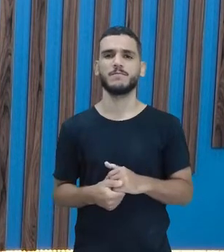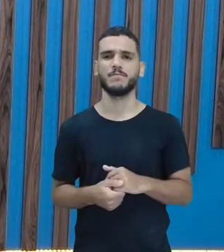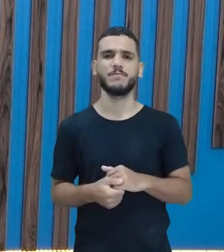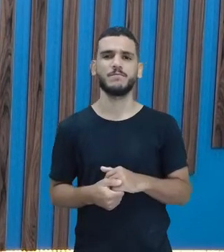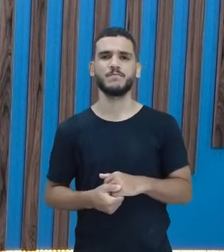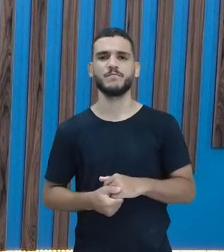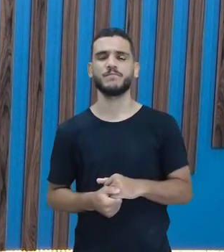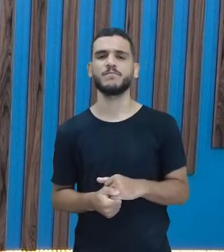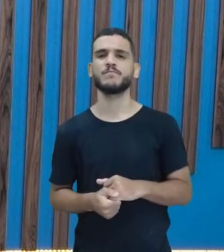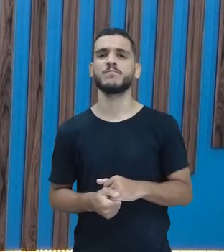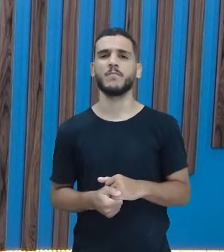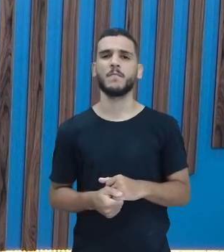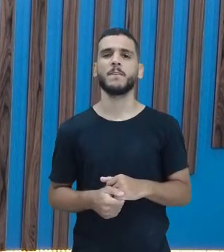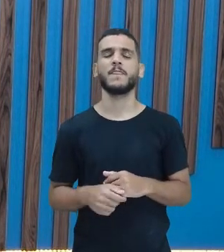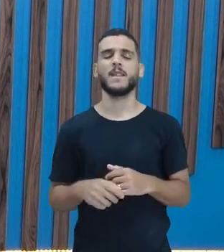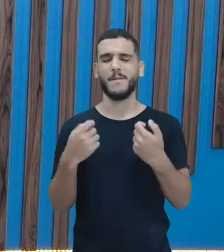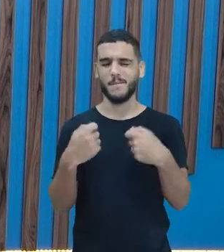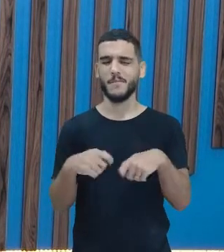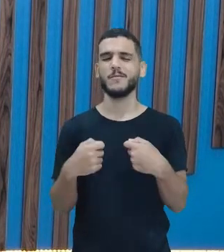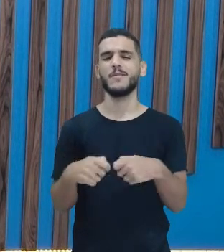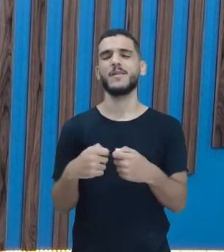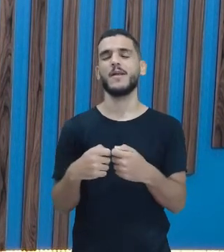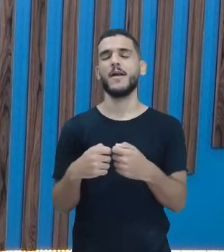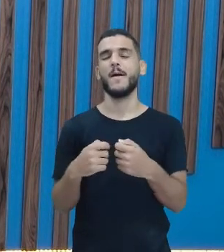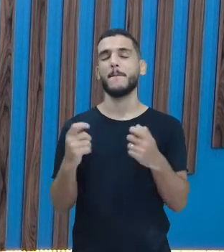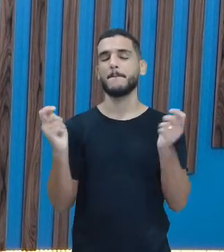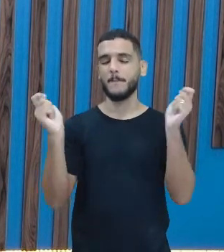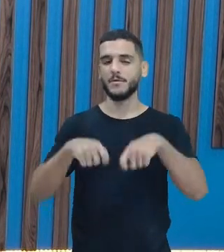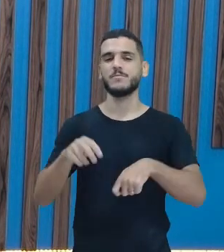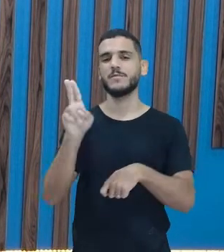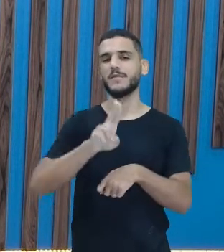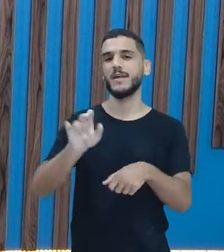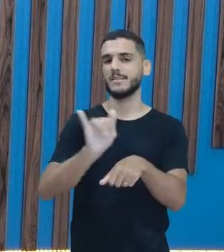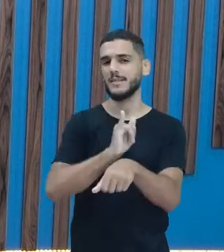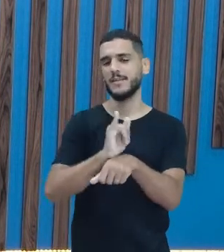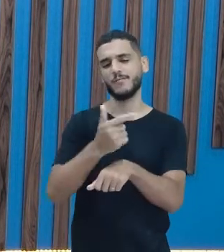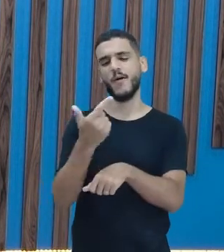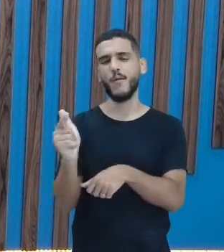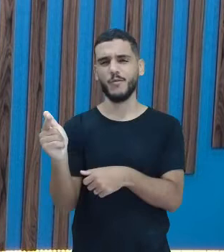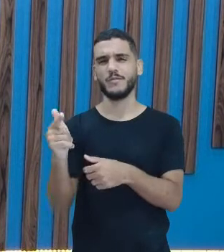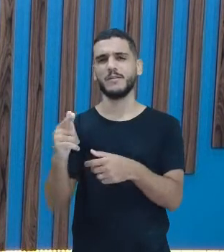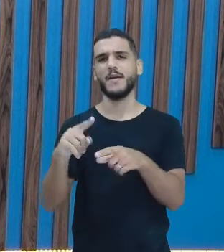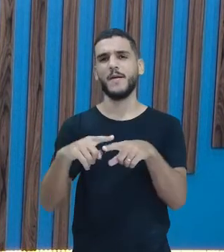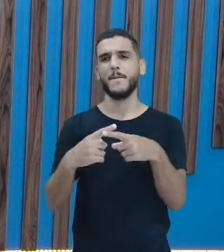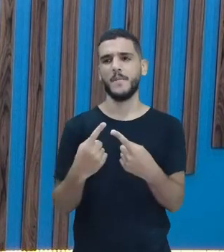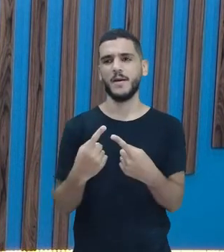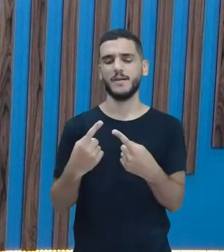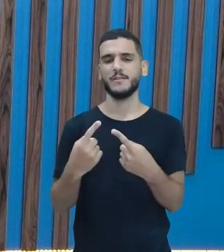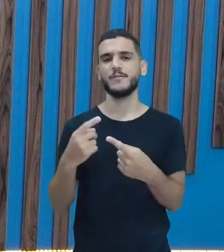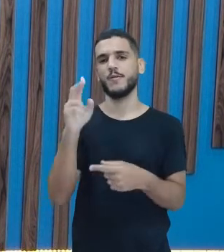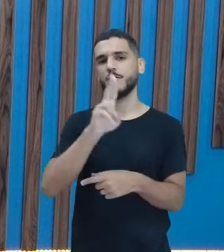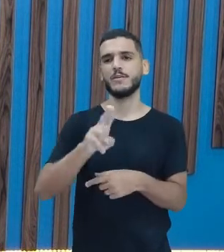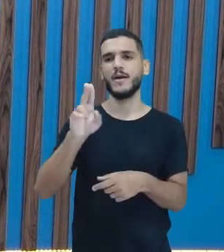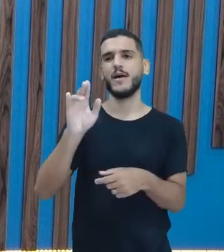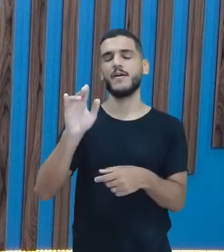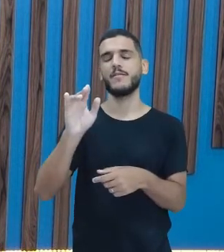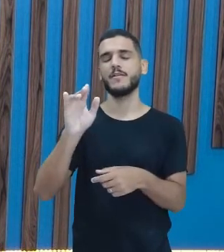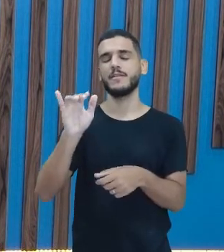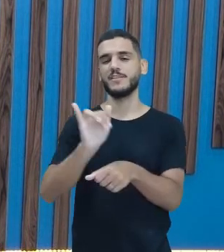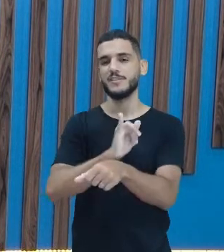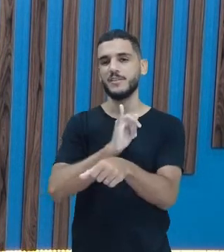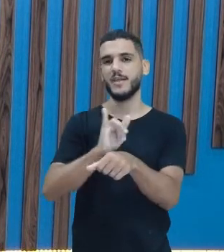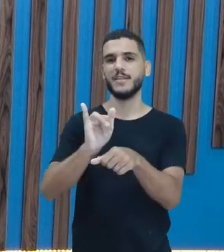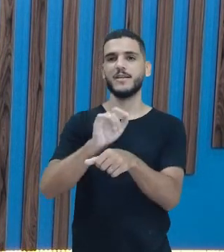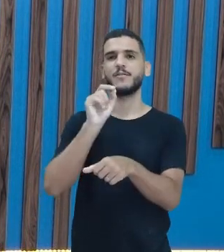o menino e a menina aqui e numerar aqui. Aí as barrinhas iriam estar na horizontal, porque o que